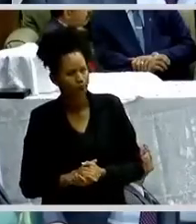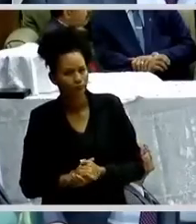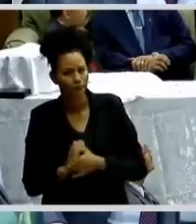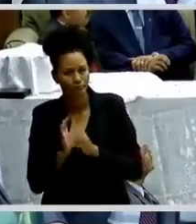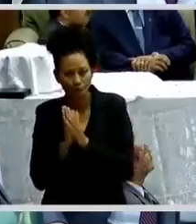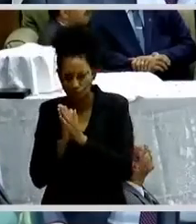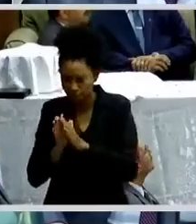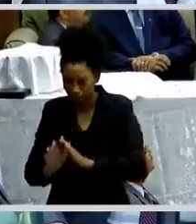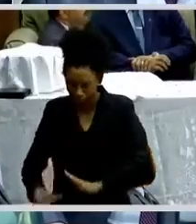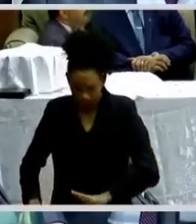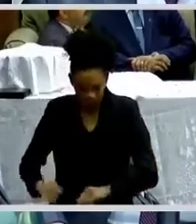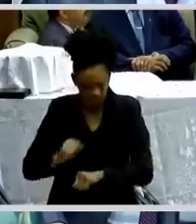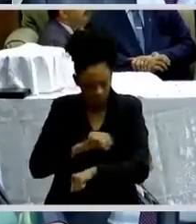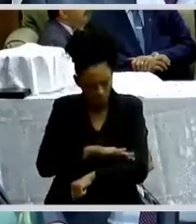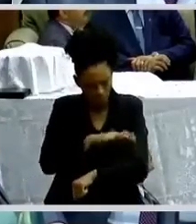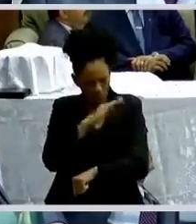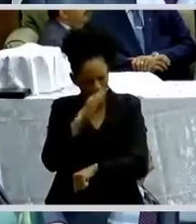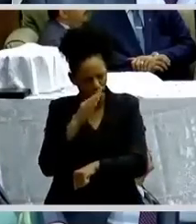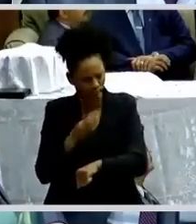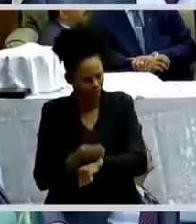adoravam no monte Gerizim.